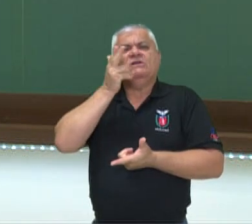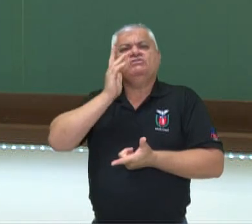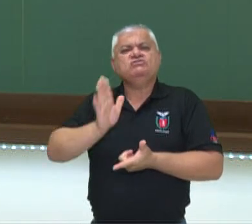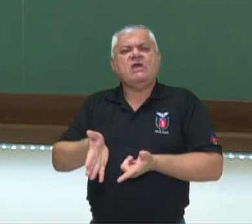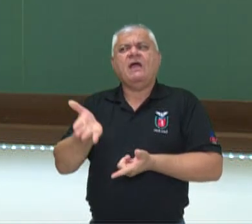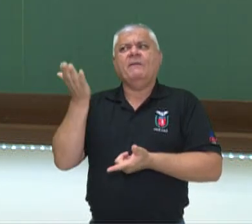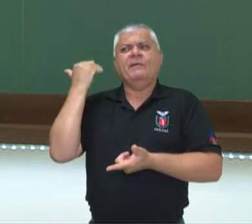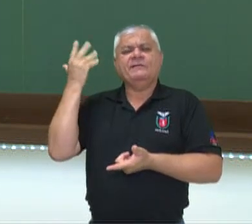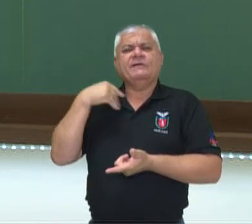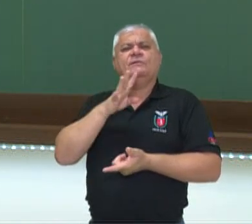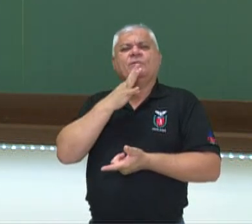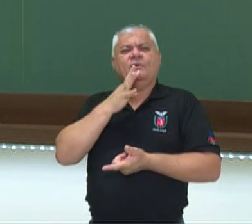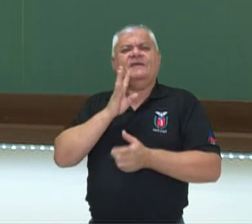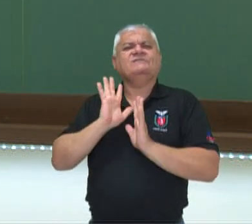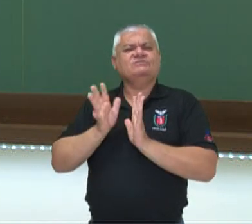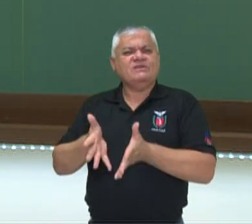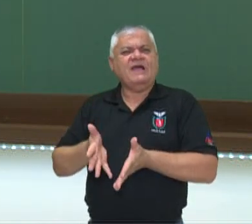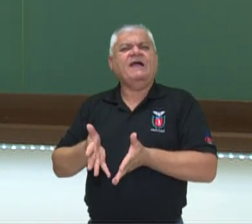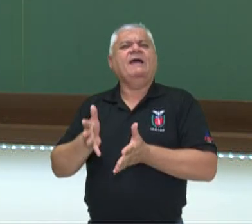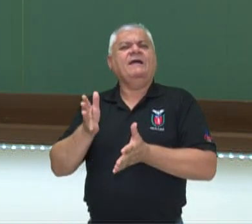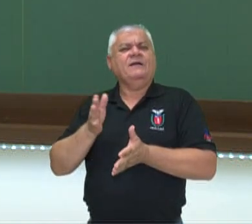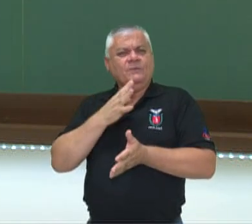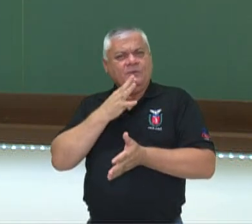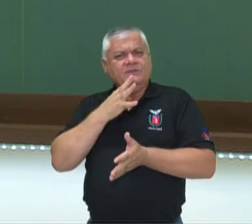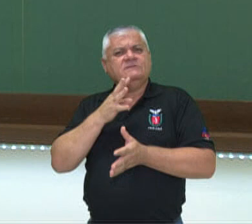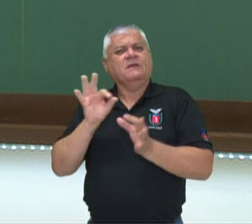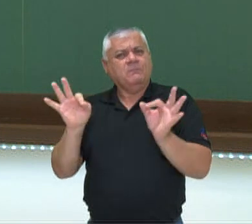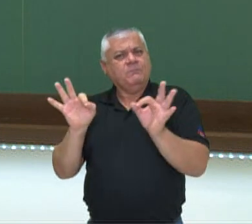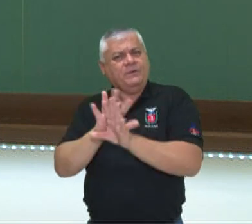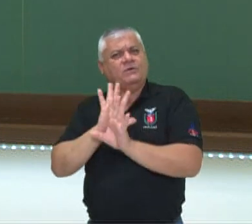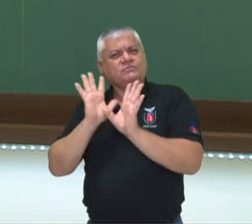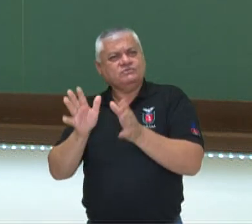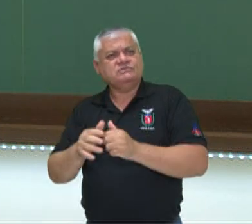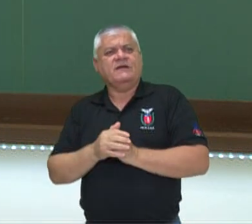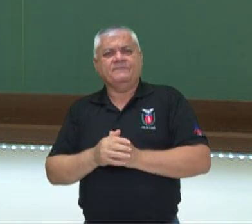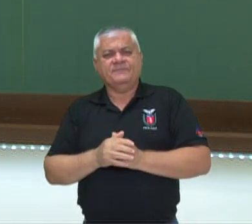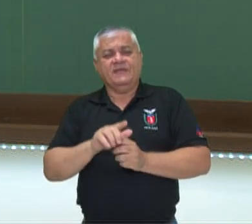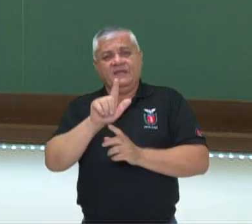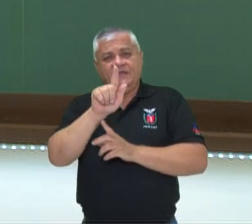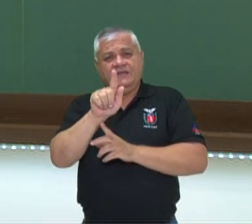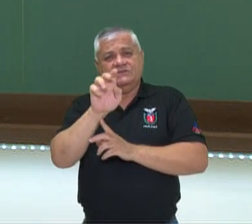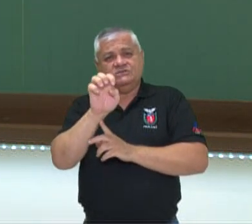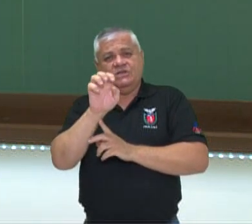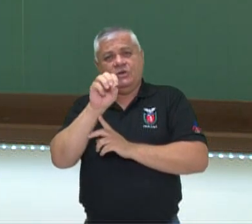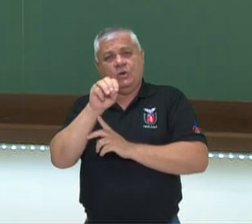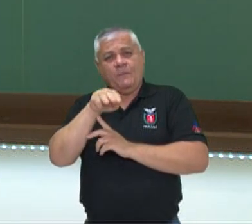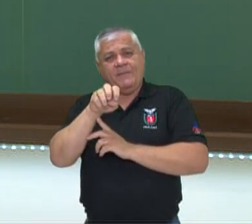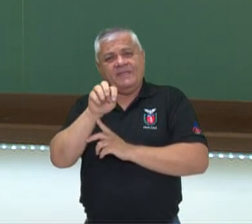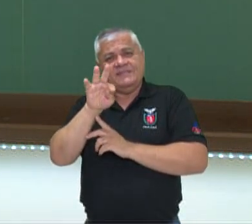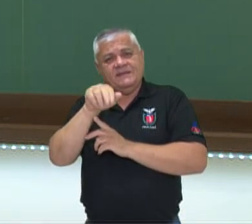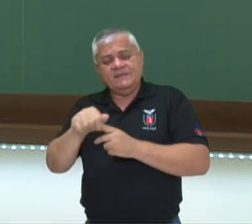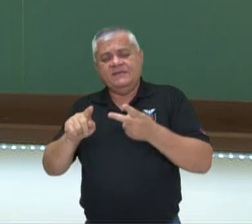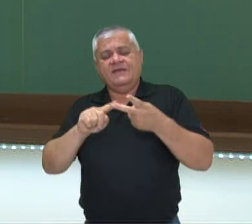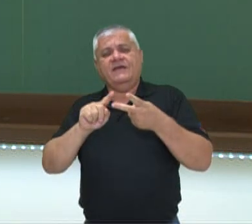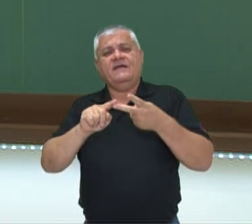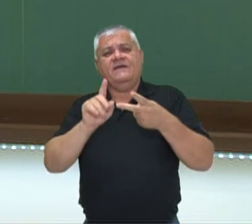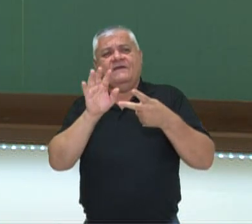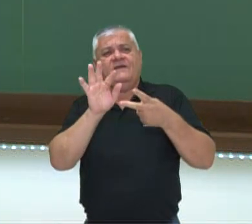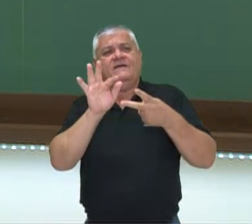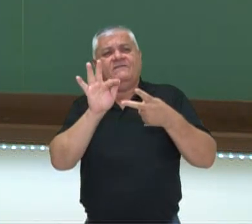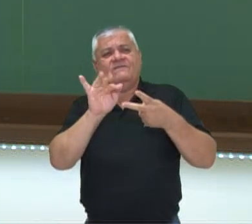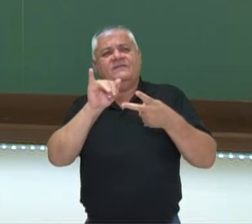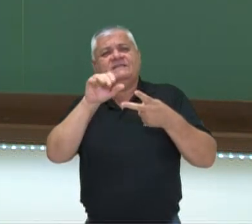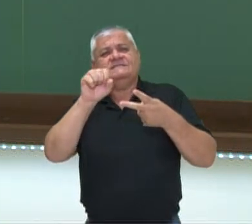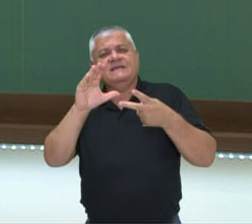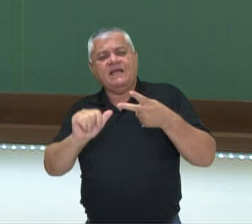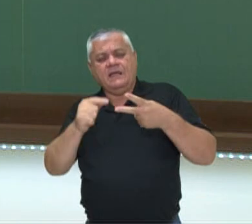era um conhecimento tão bem estabelecido, como a geometria euclidiana, a física newtoniana, tá? Então,